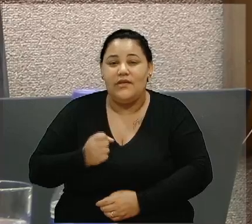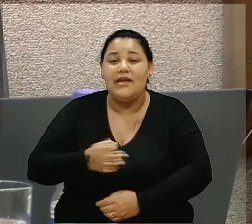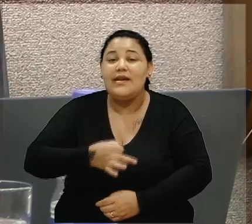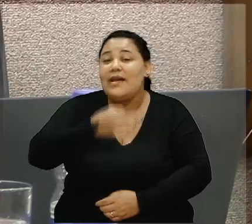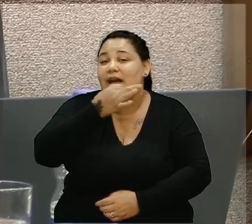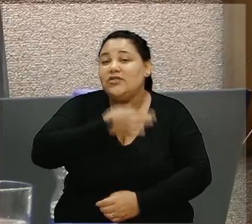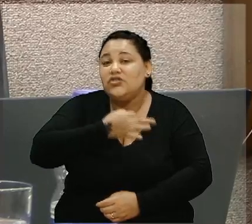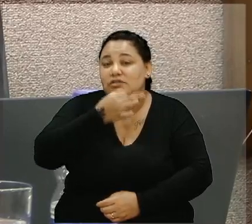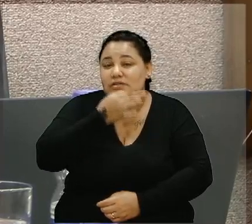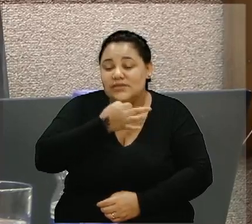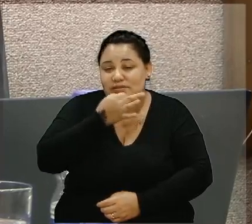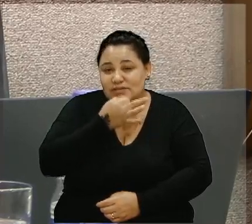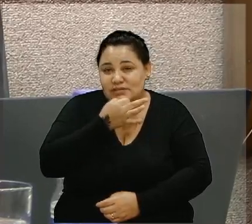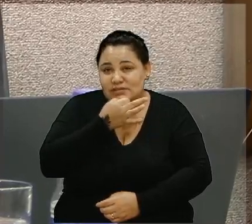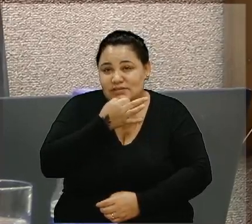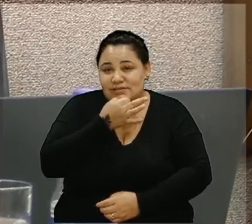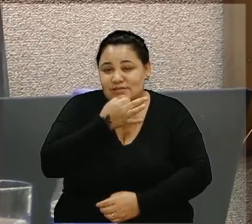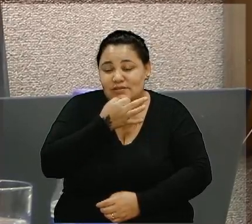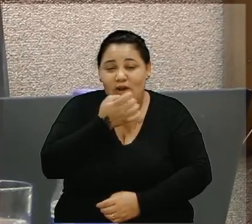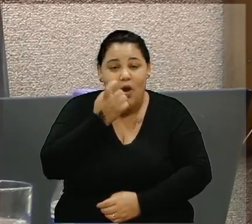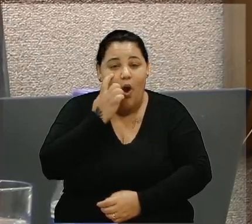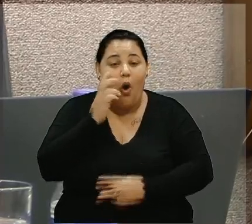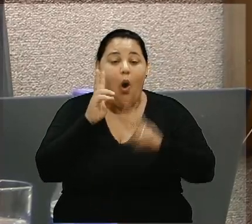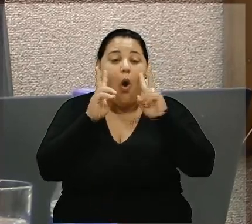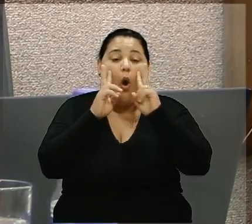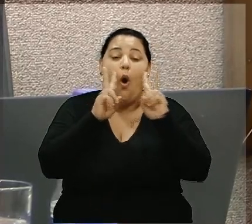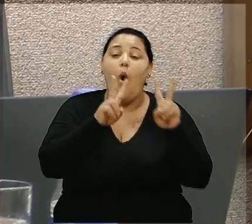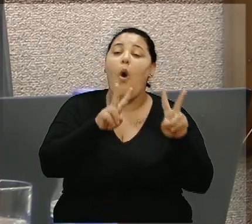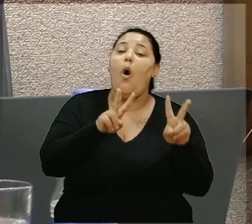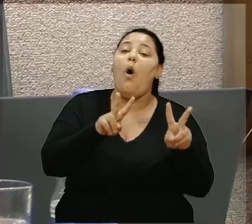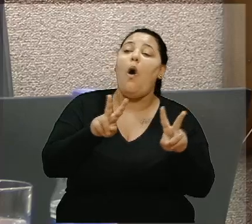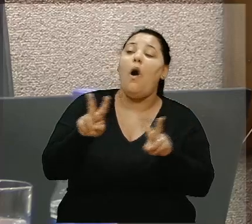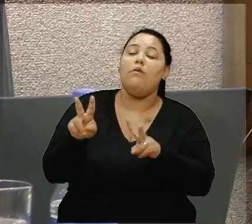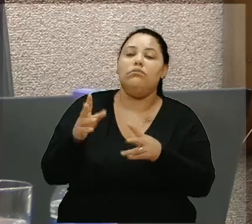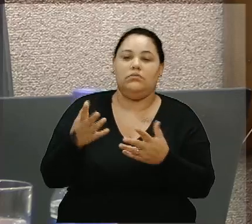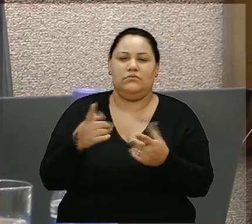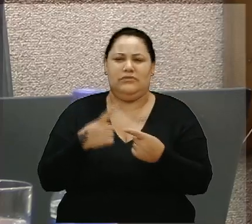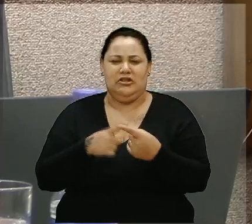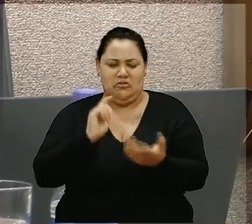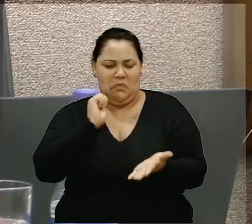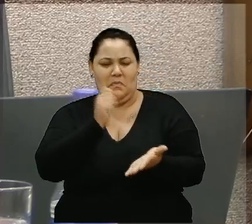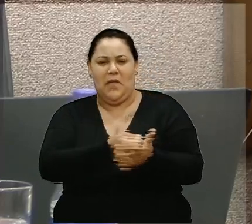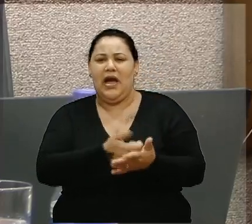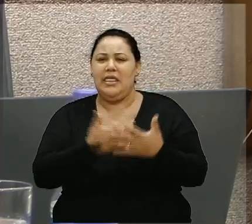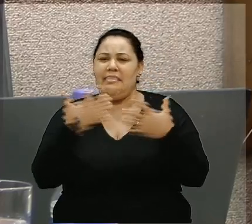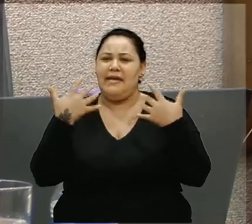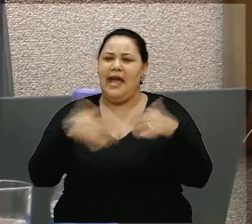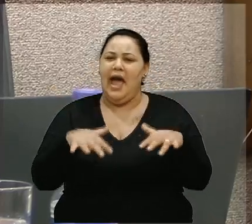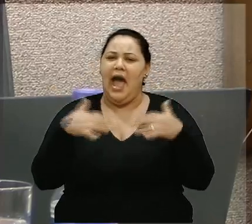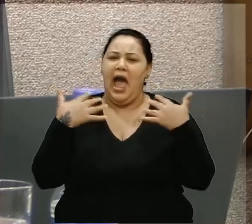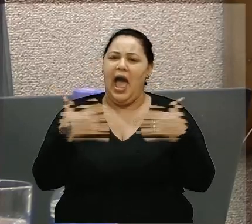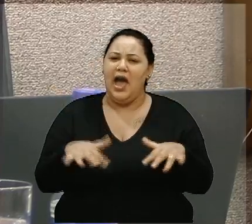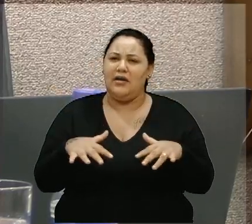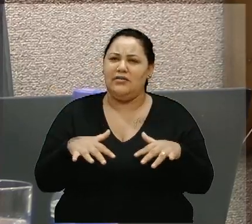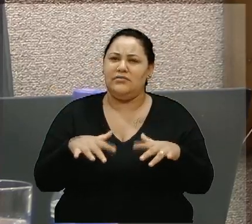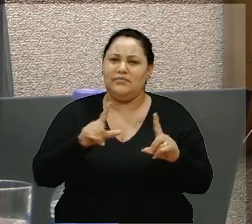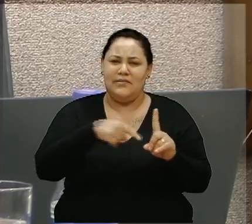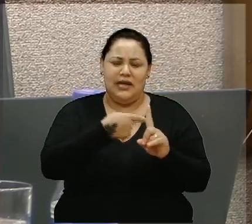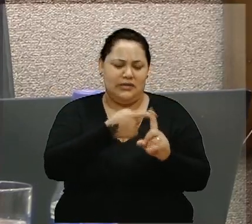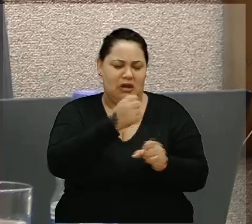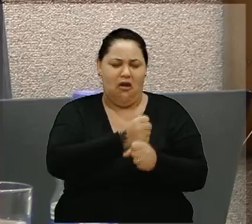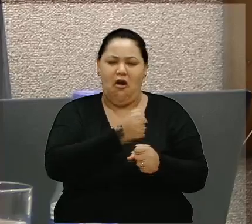Caxias ficou olhando. Porque nós estamos pagando uma fortuna de pedágio, mas obras que é bom